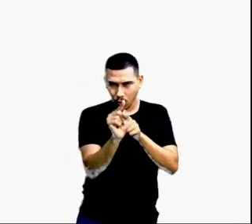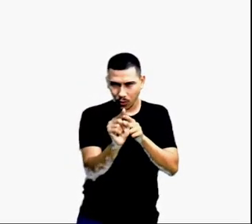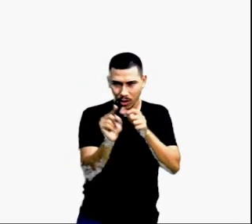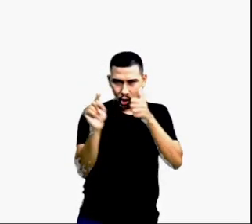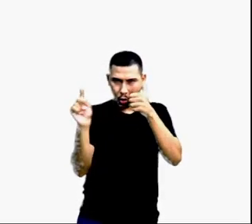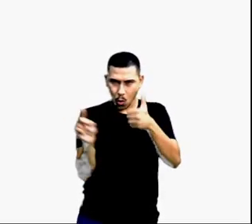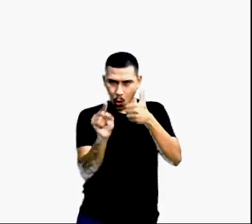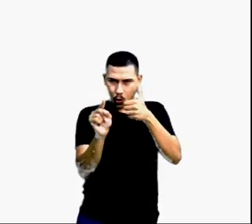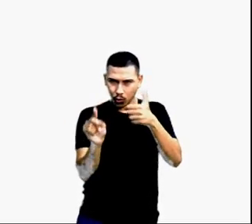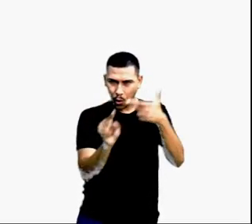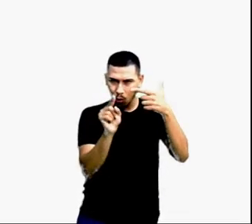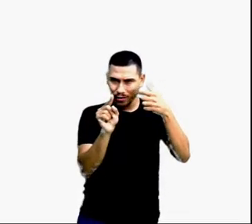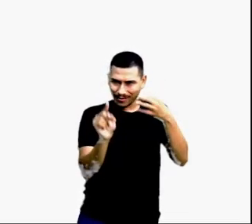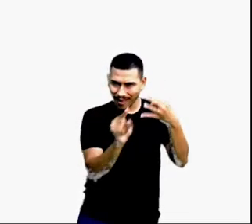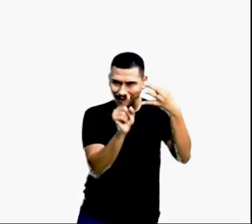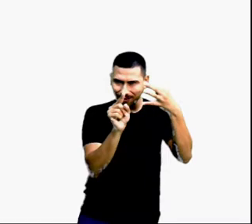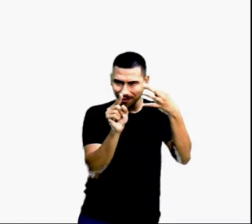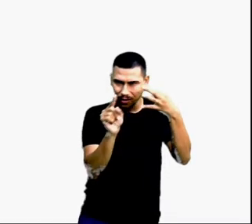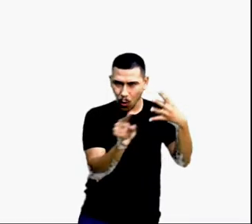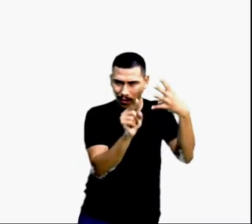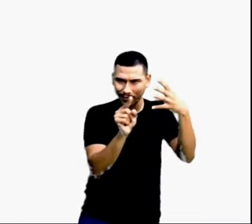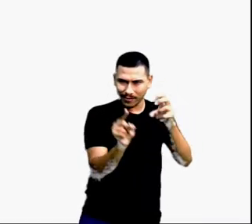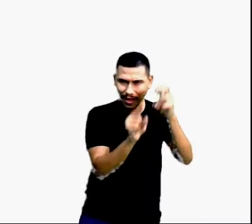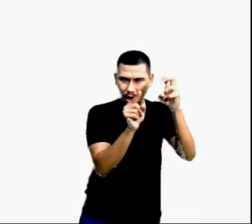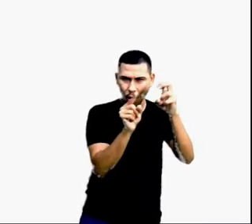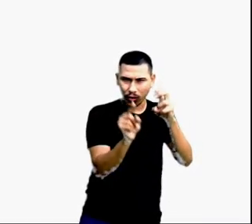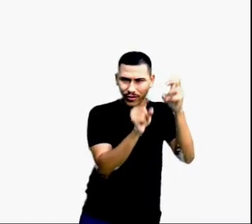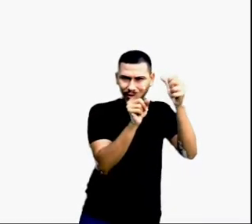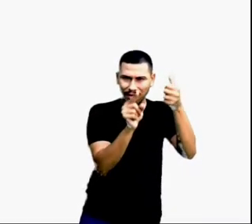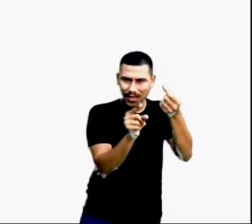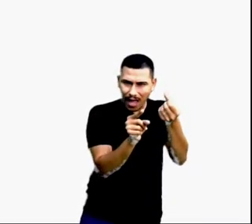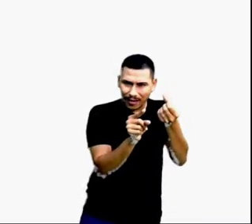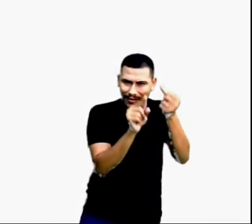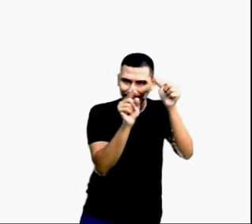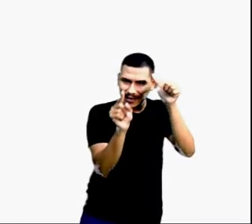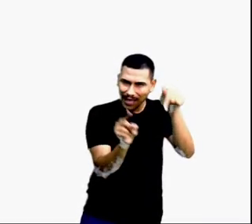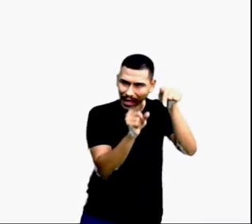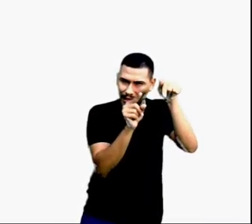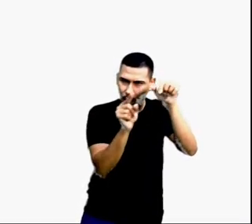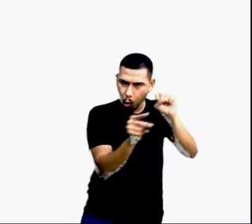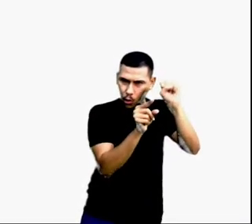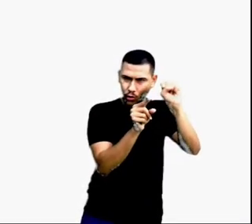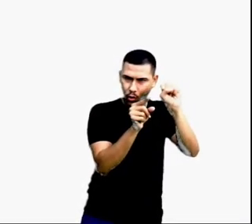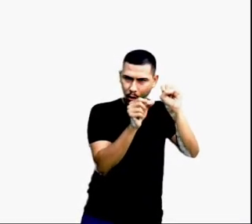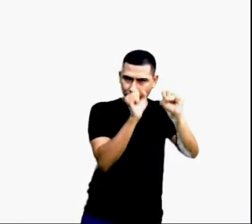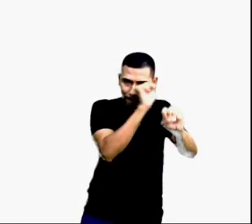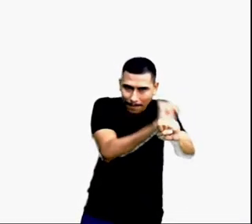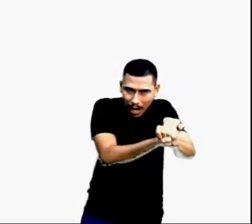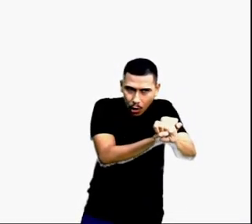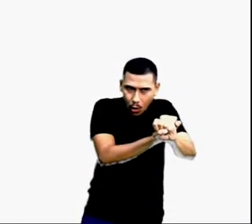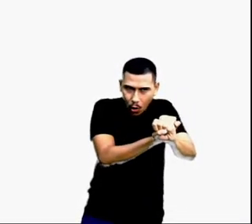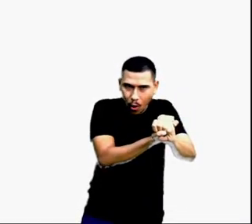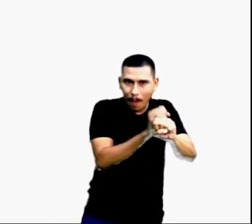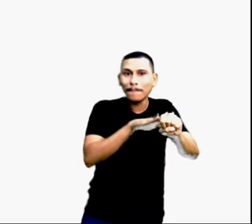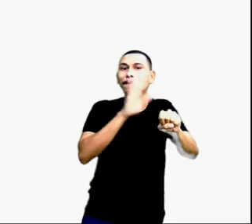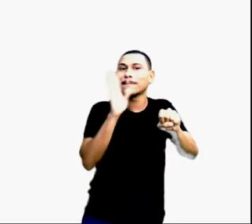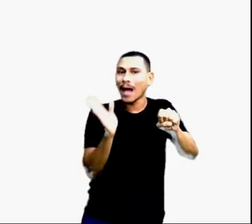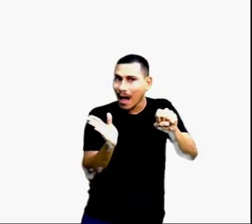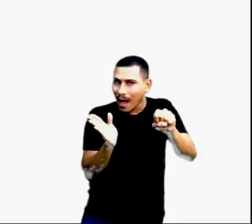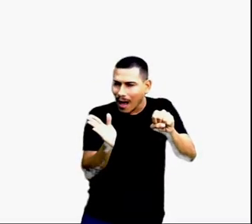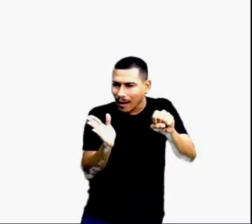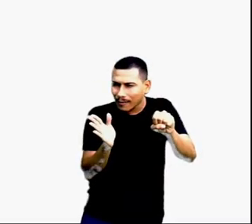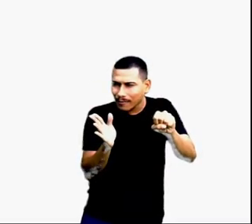duas três quatro cinco seis sete oito para ir não mais uma casa